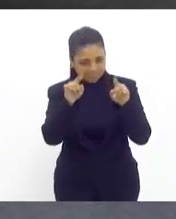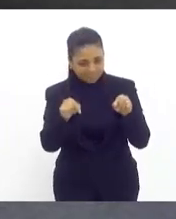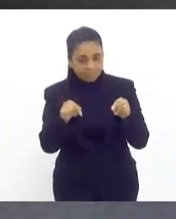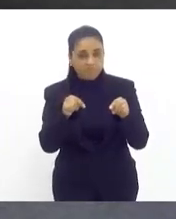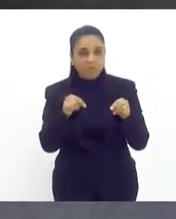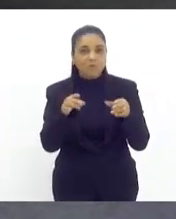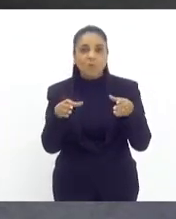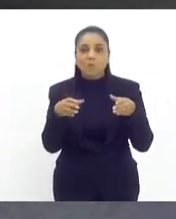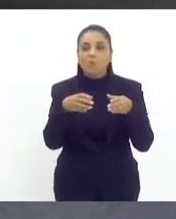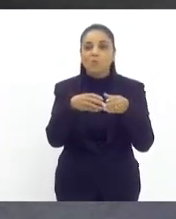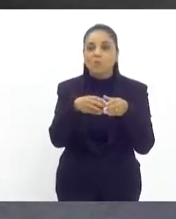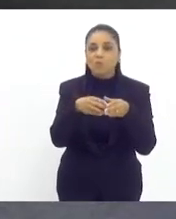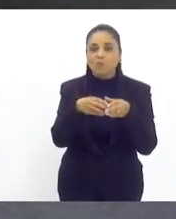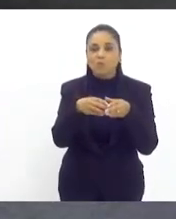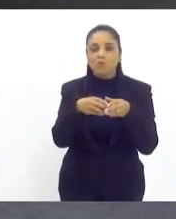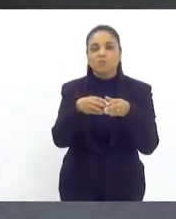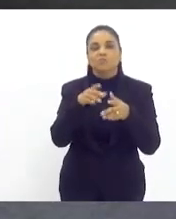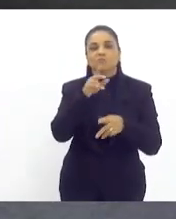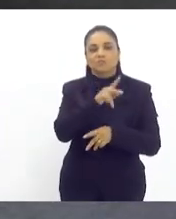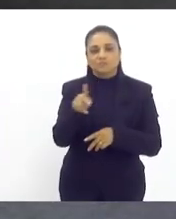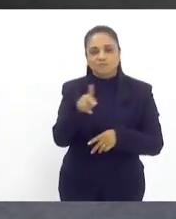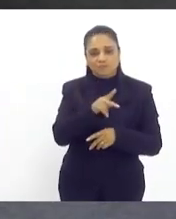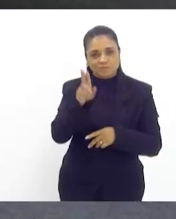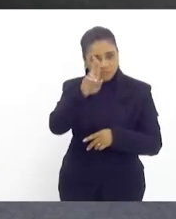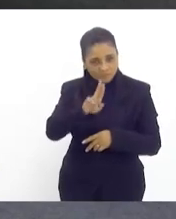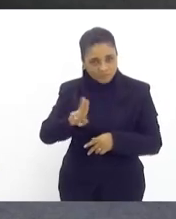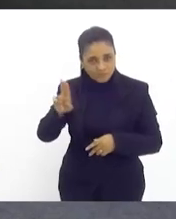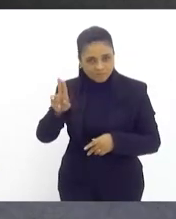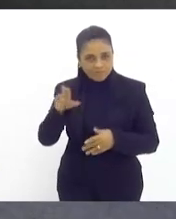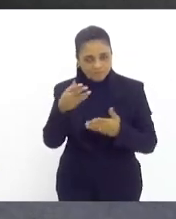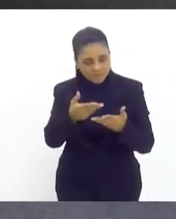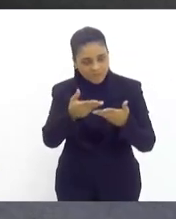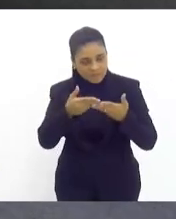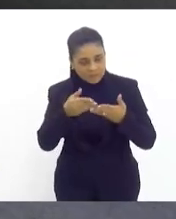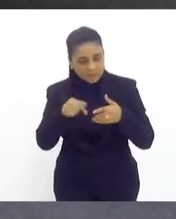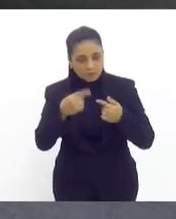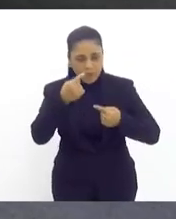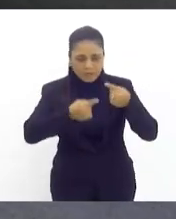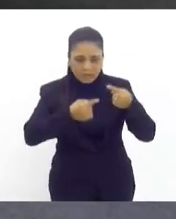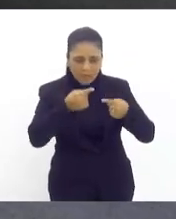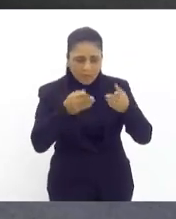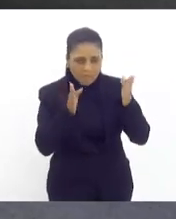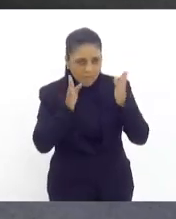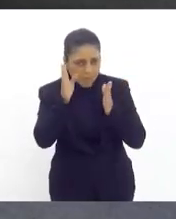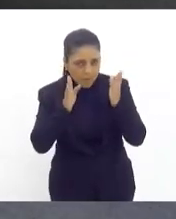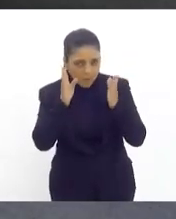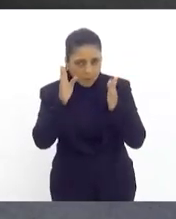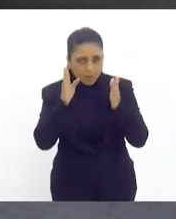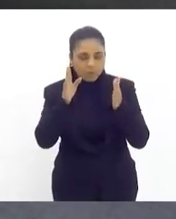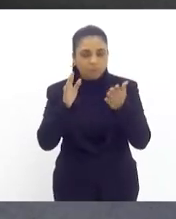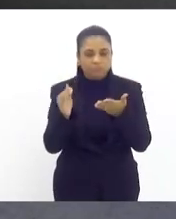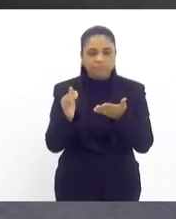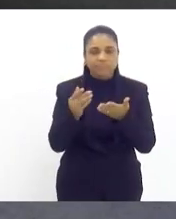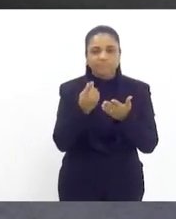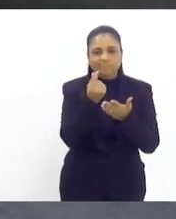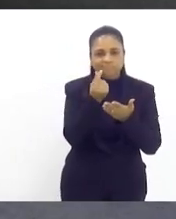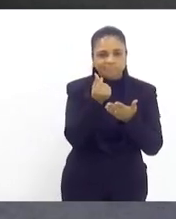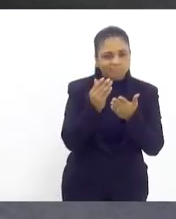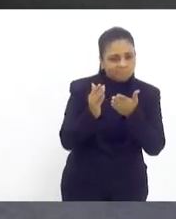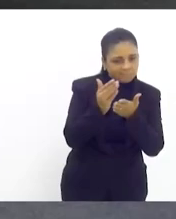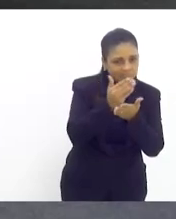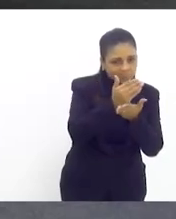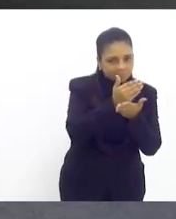professores das Universidades E durante o período que se debate aqui as questões orçamentárias é